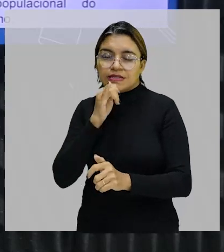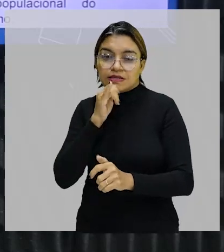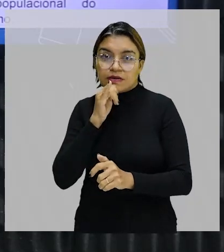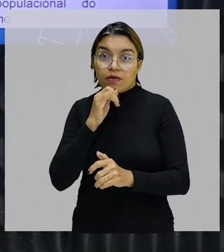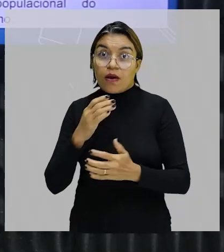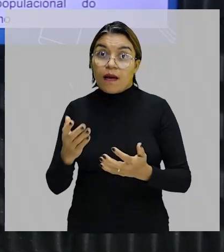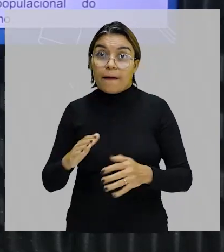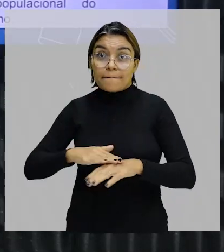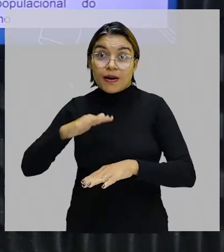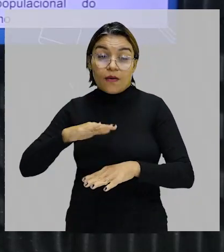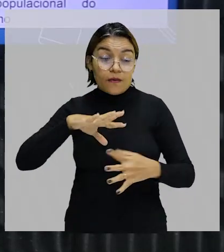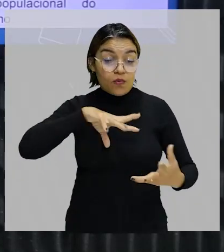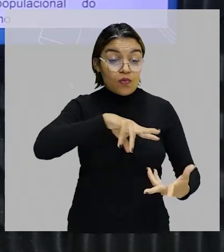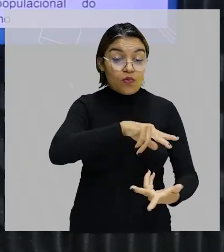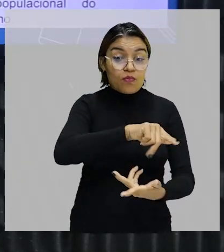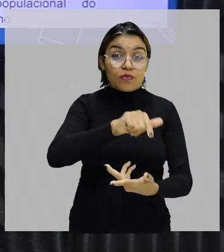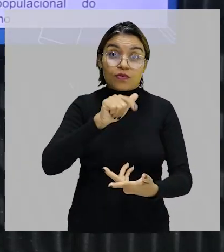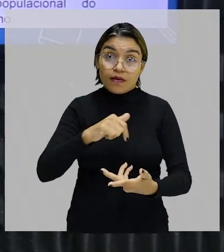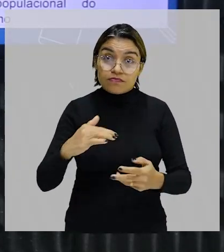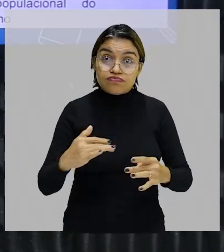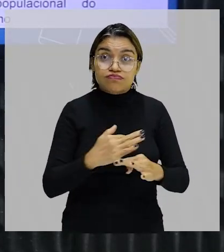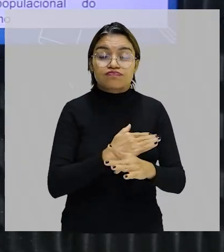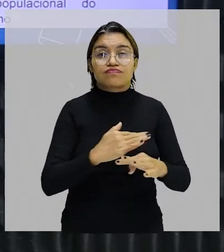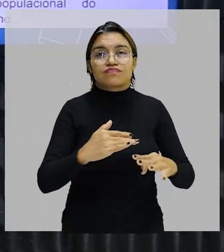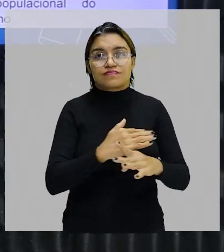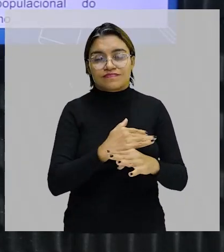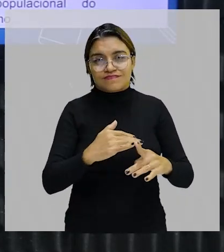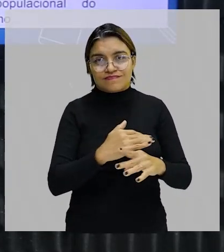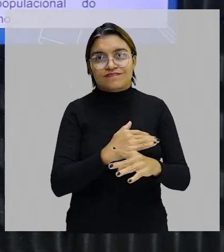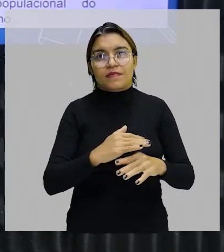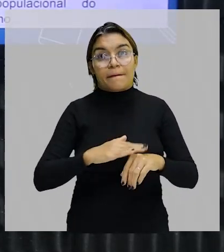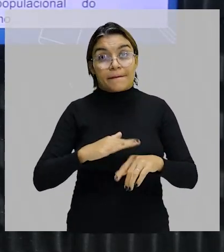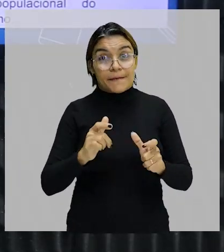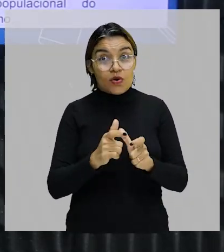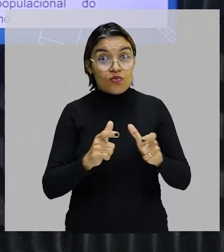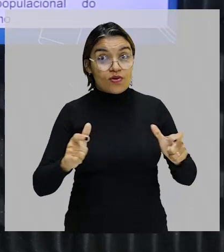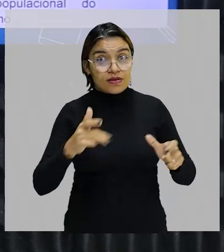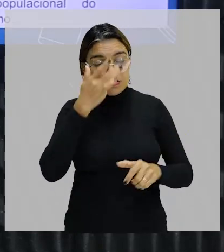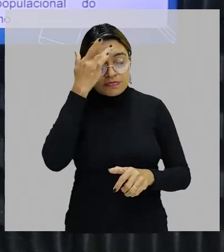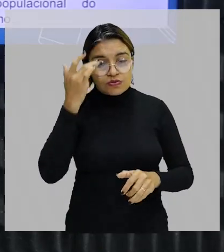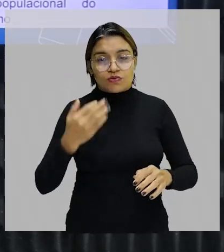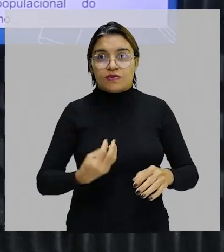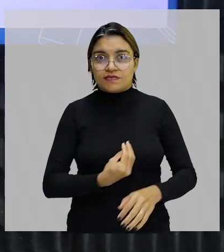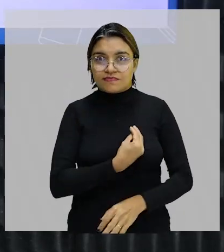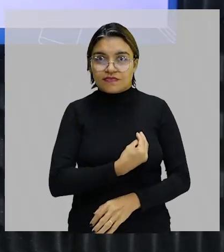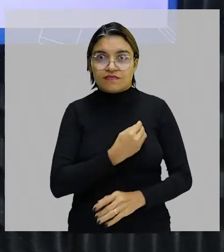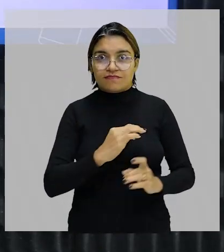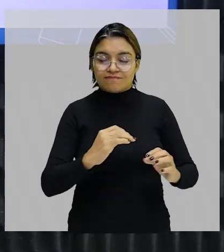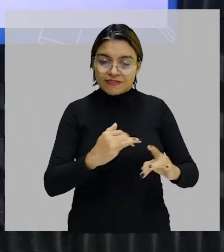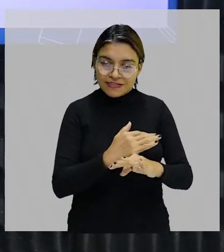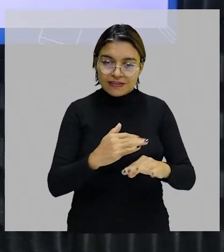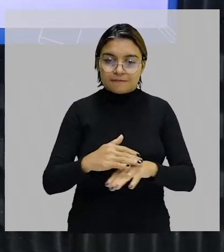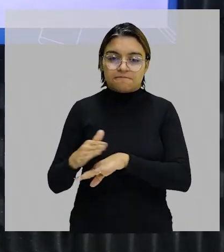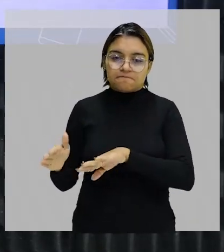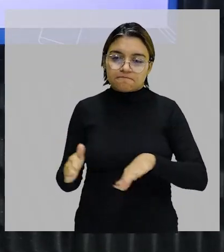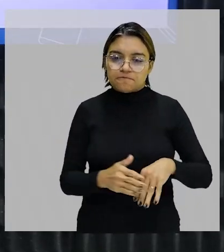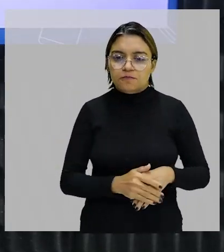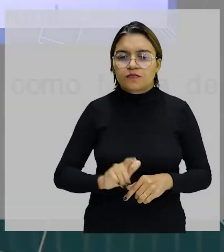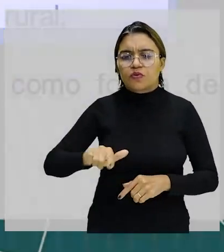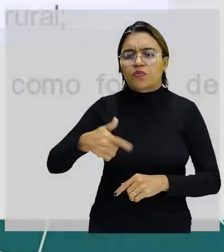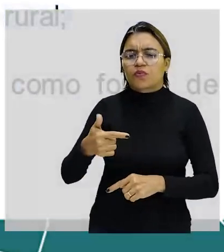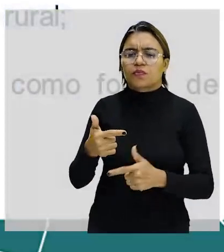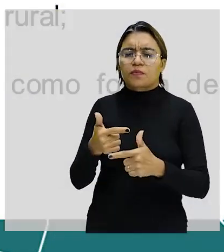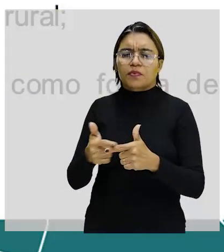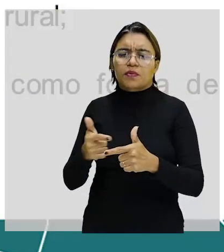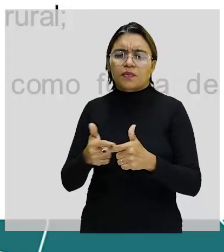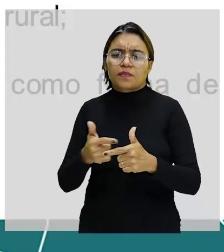urbano, ou seja, a maior parte das pessoas vivem nas cidades. Beleza? Uma outra problemática relativa ao campo, e essa aqui